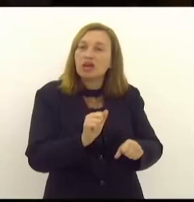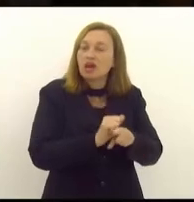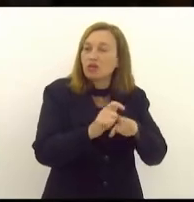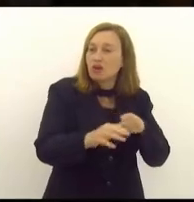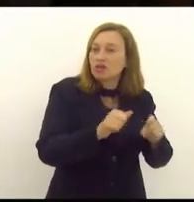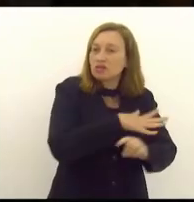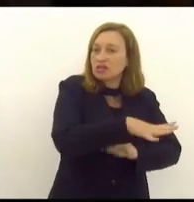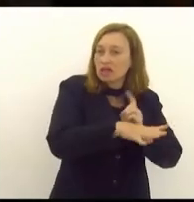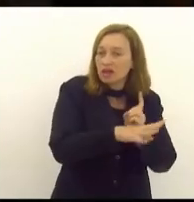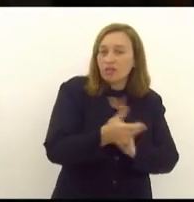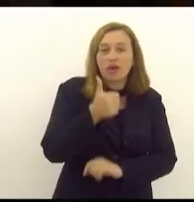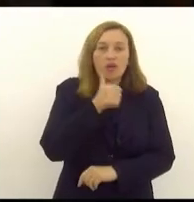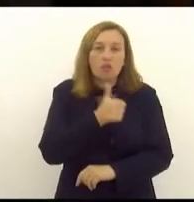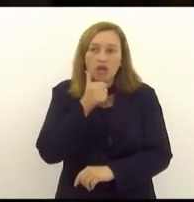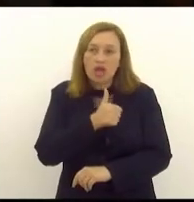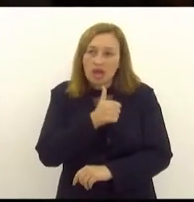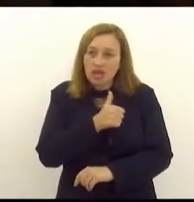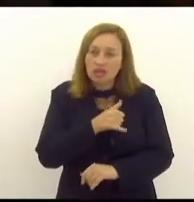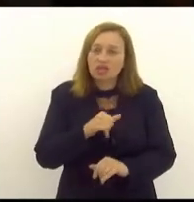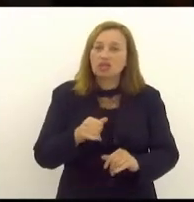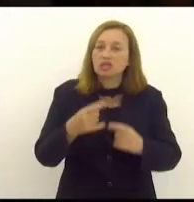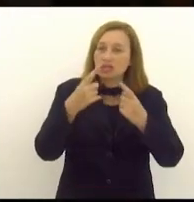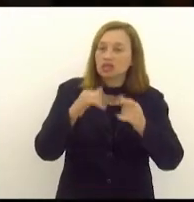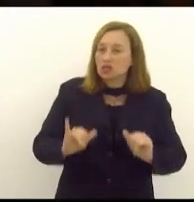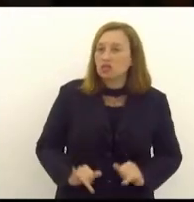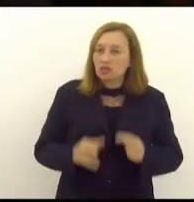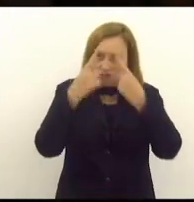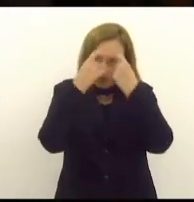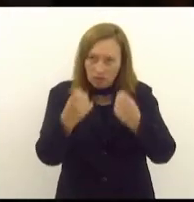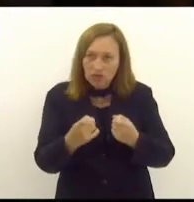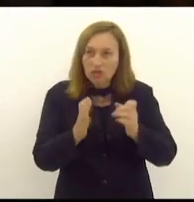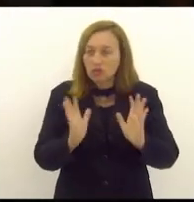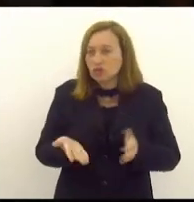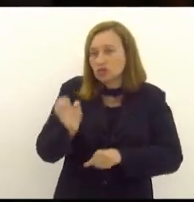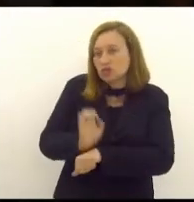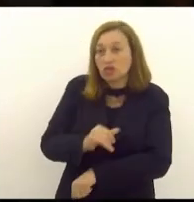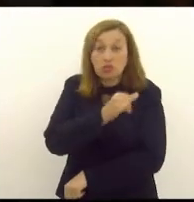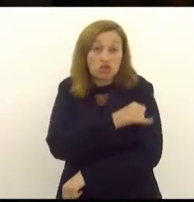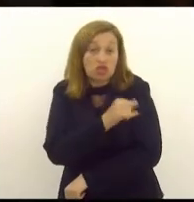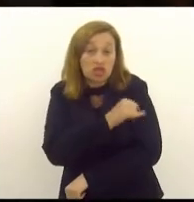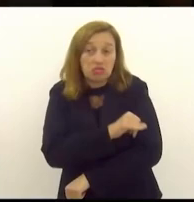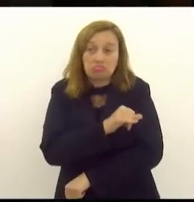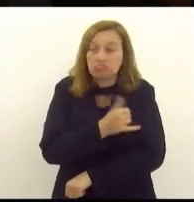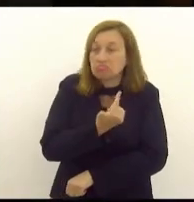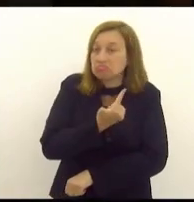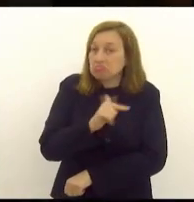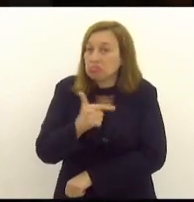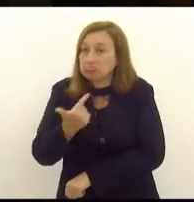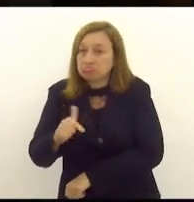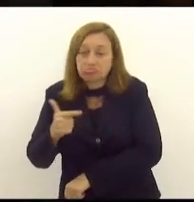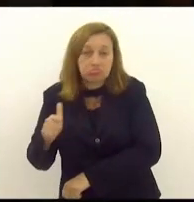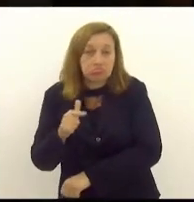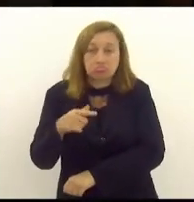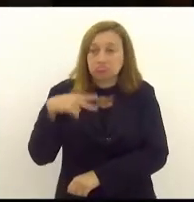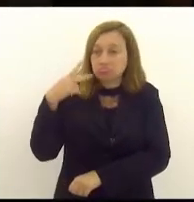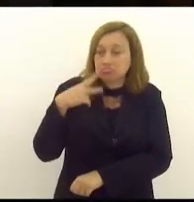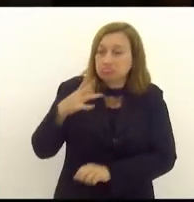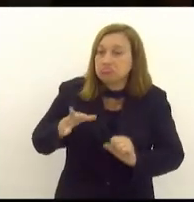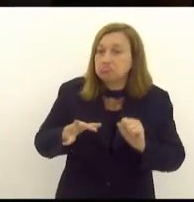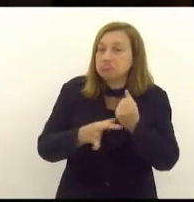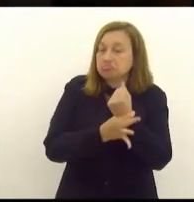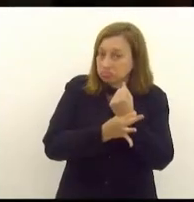para mulheres em situação de violência mas hoje no âmbito do Estado do Rio de Janeiro não há uma política que